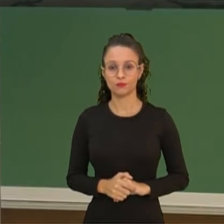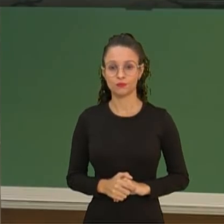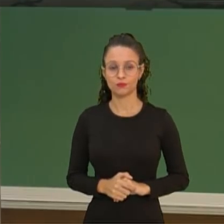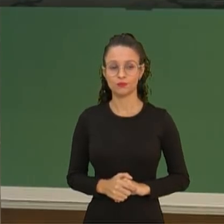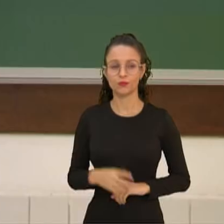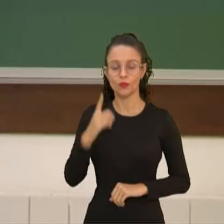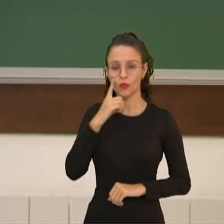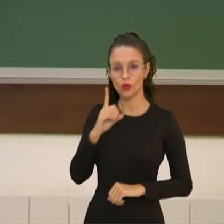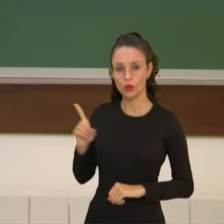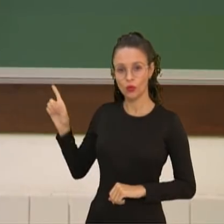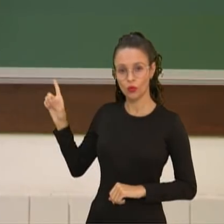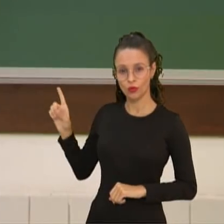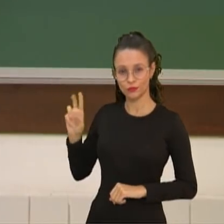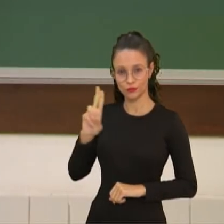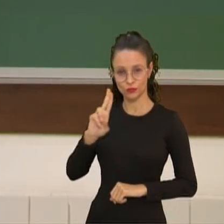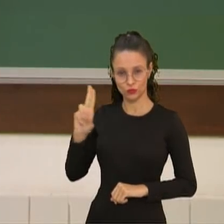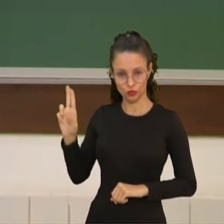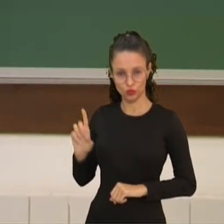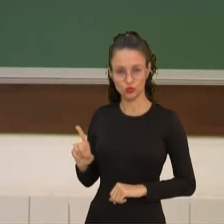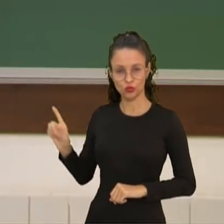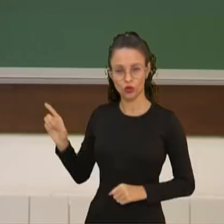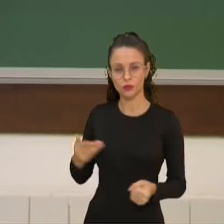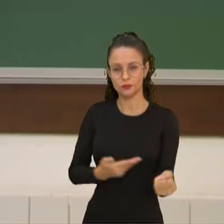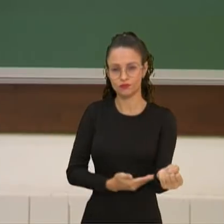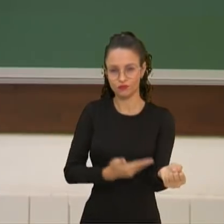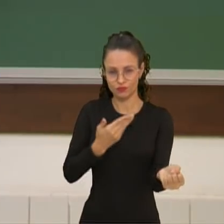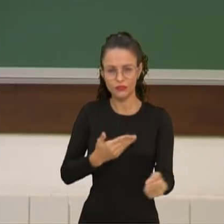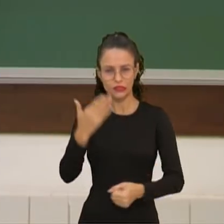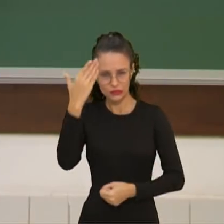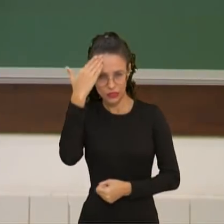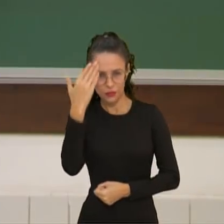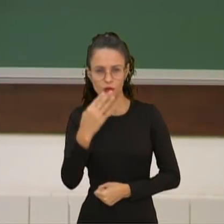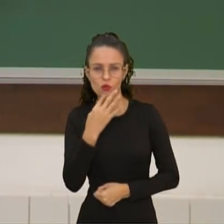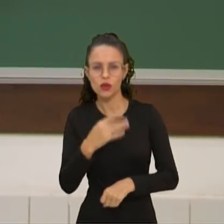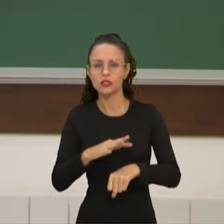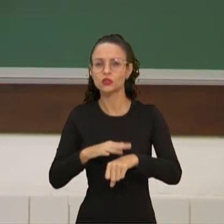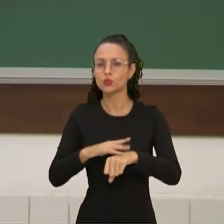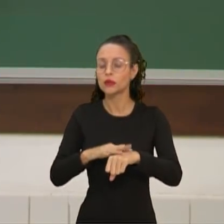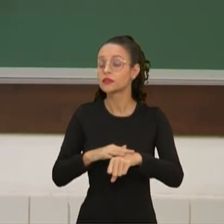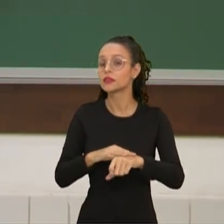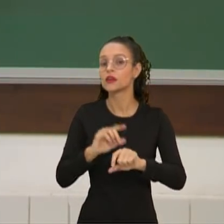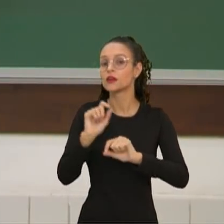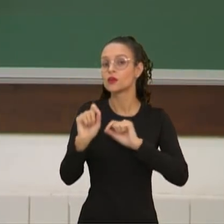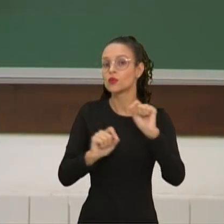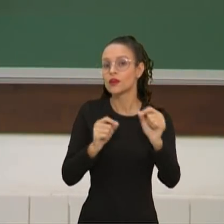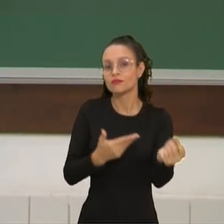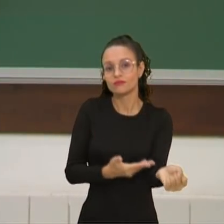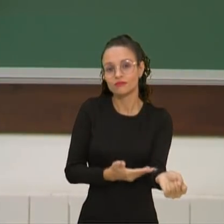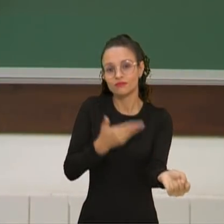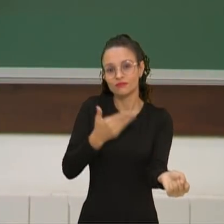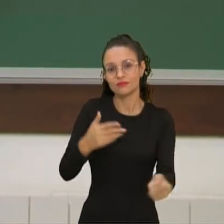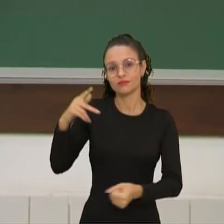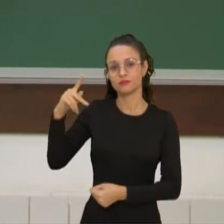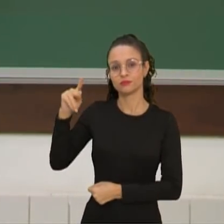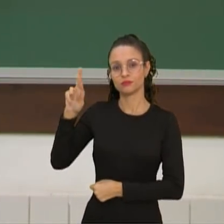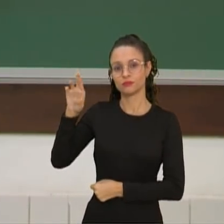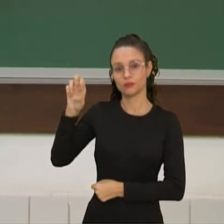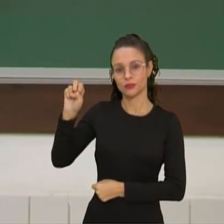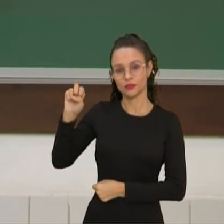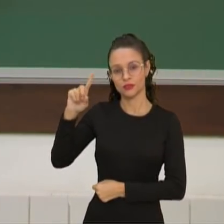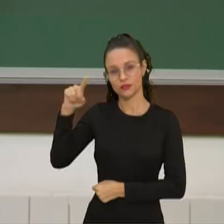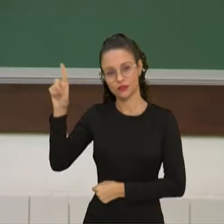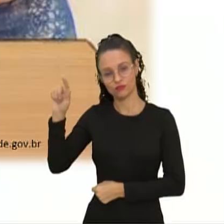Hipertensão, você sabe o que é isso? Sabe o que é essa doença? Ela é popularmente conhecida como pressão alta. Então